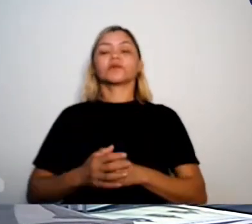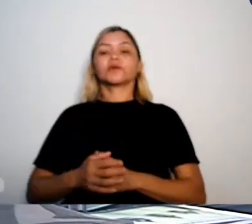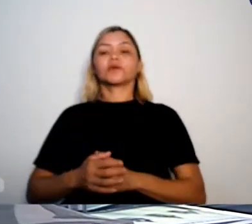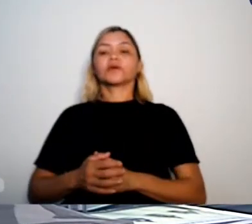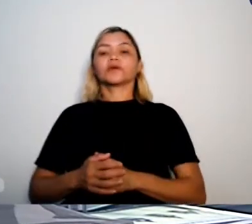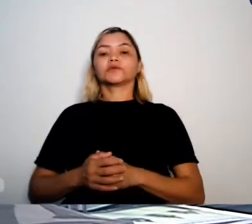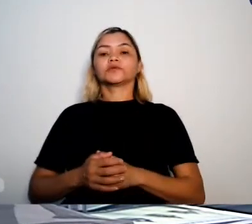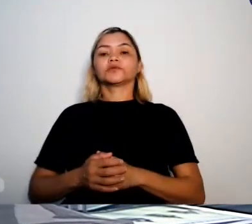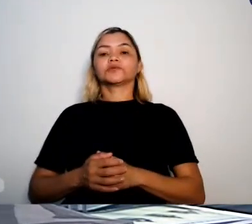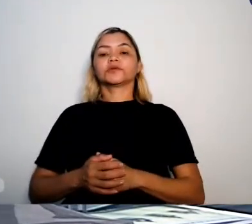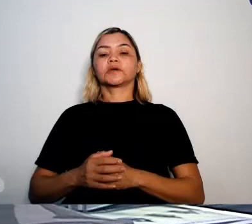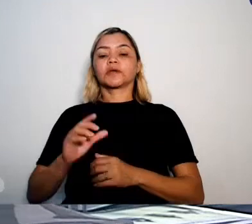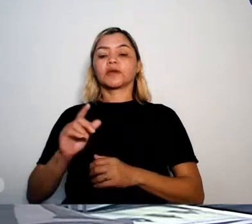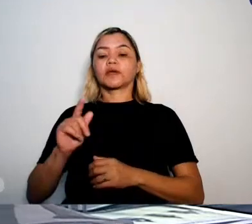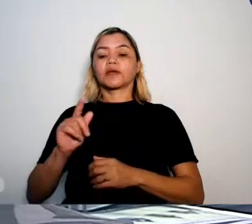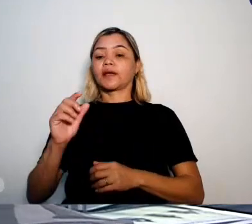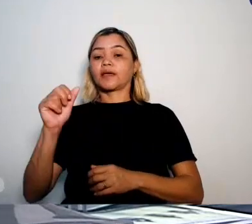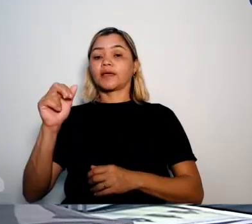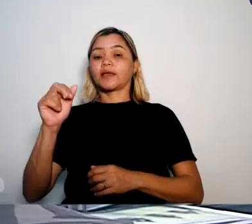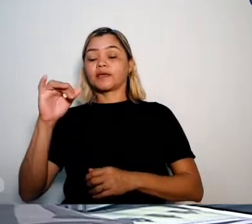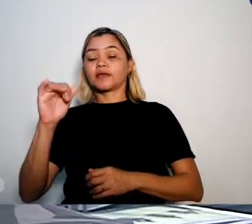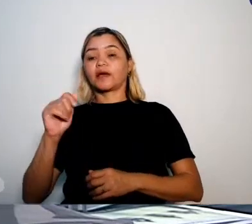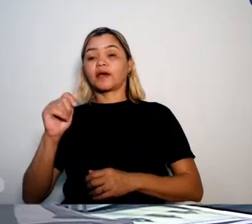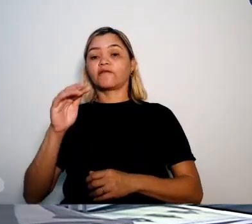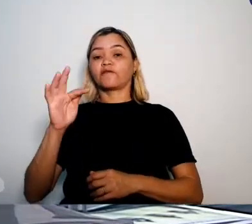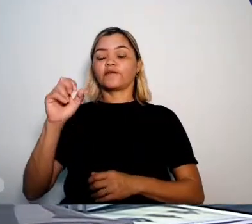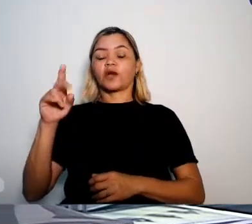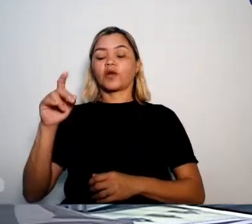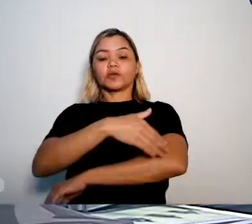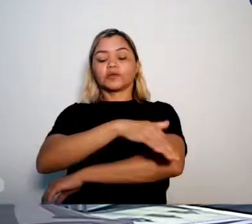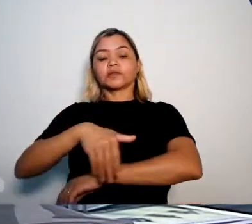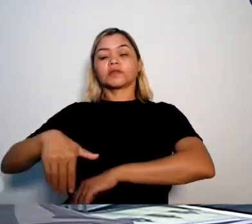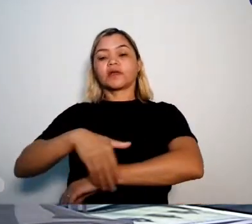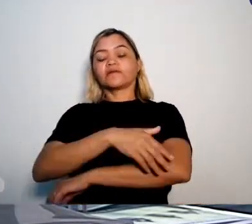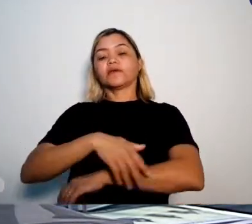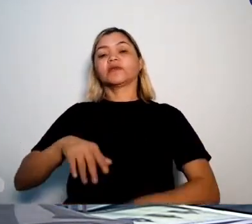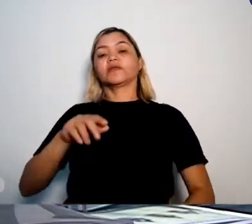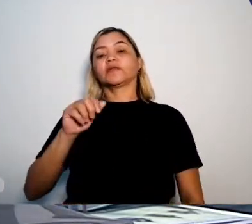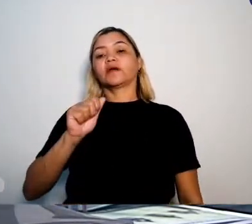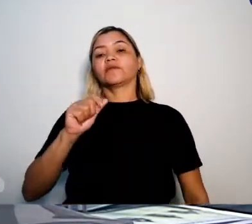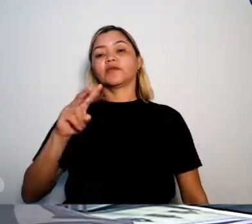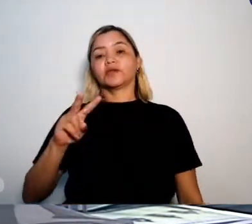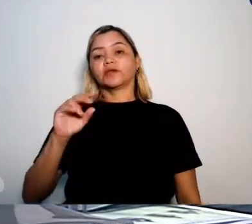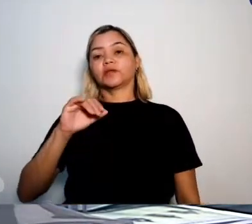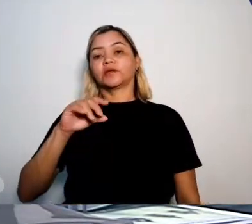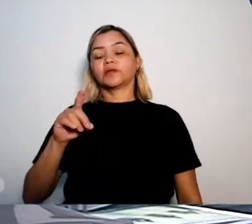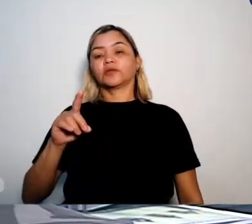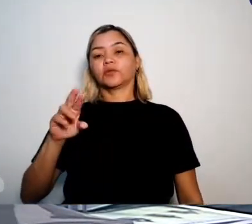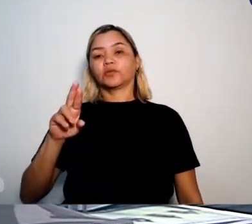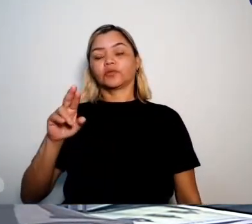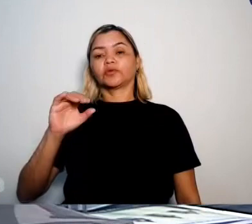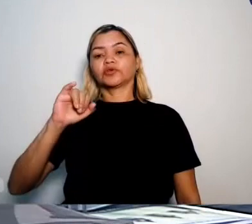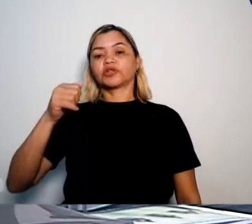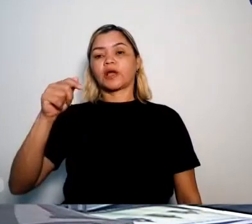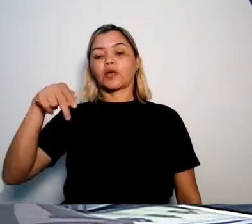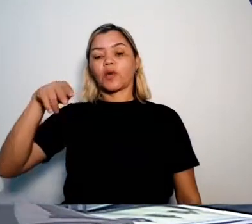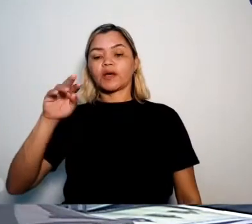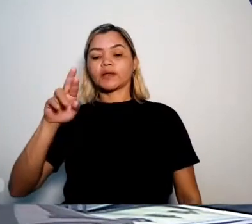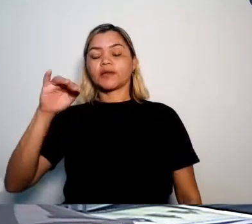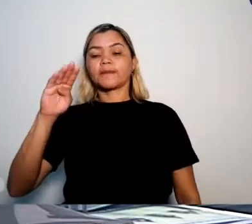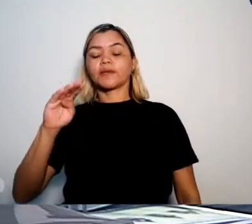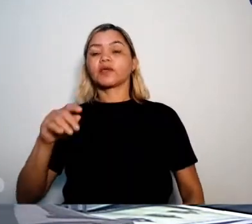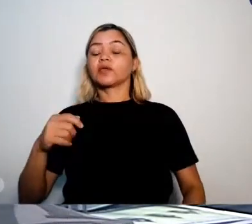pluviais na Avenida Doutor Jaguaribe, bem como diversas informações a respeito dessa